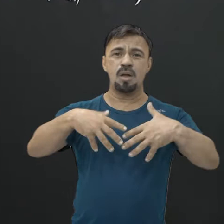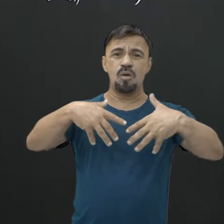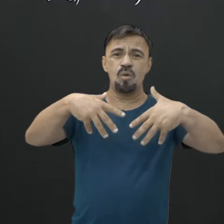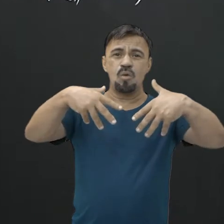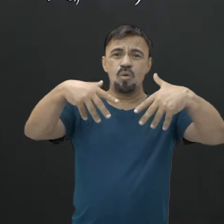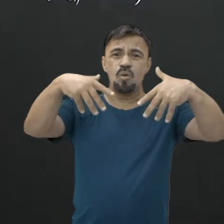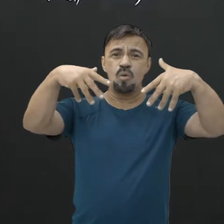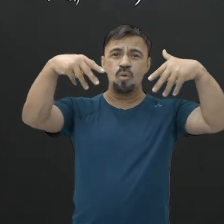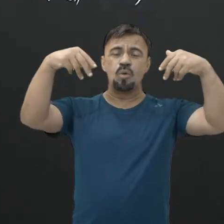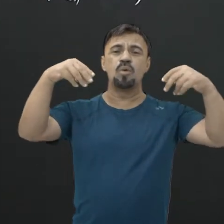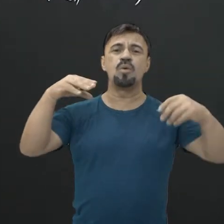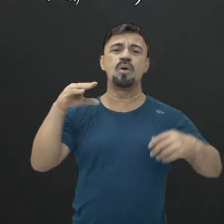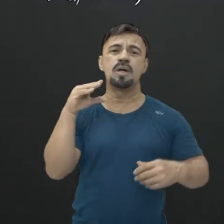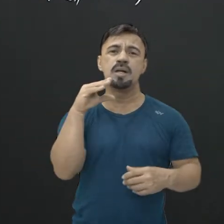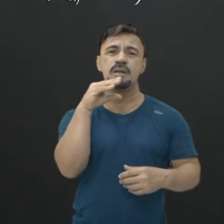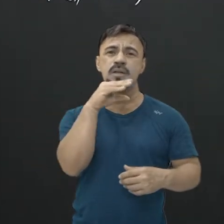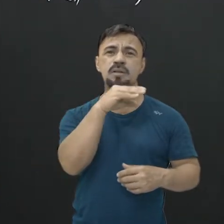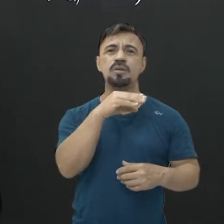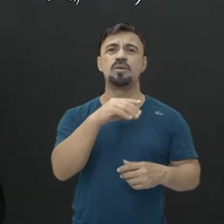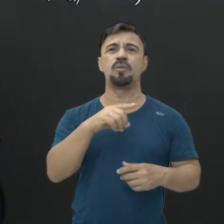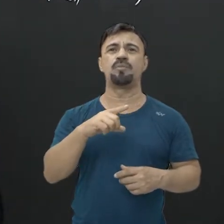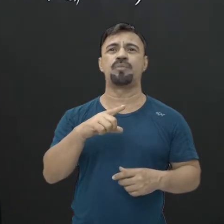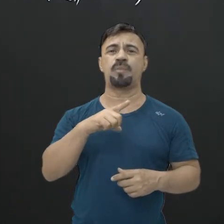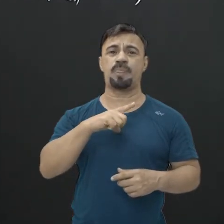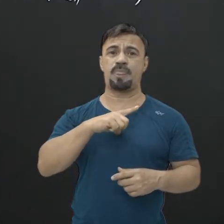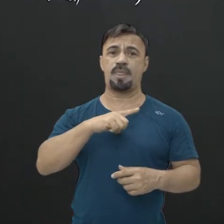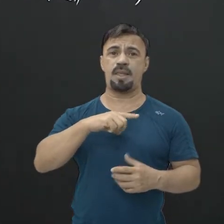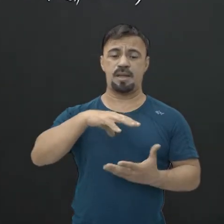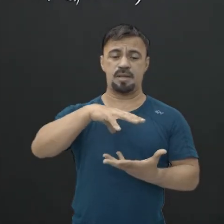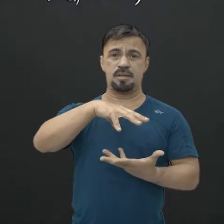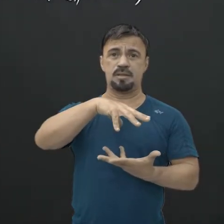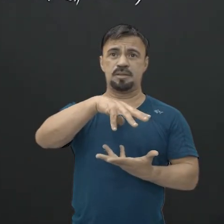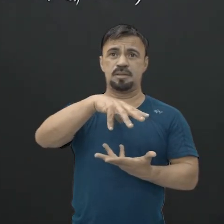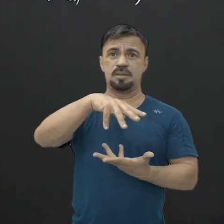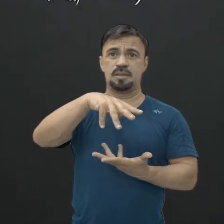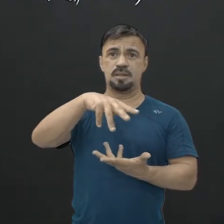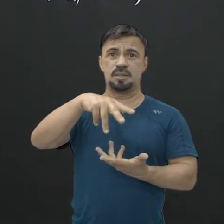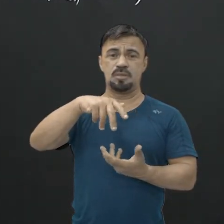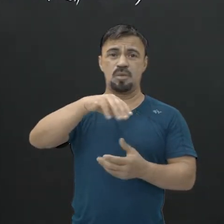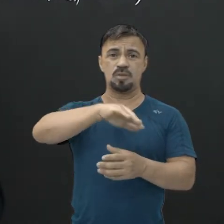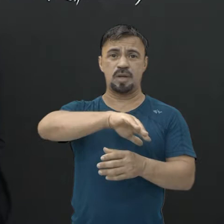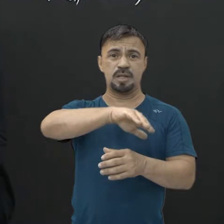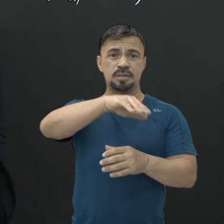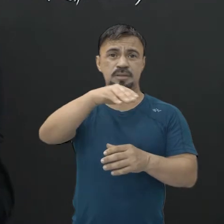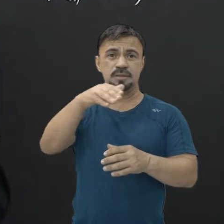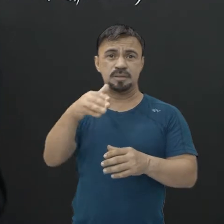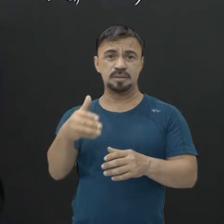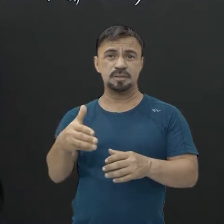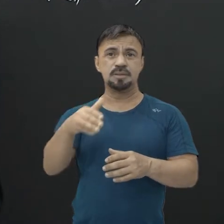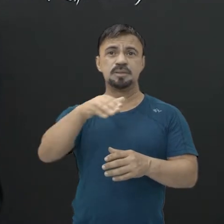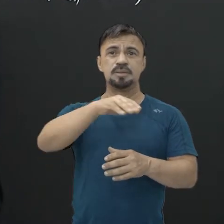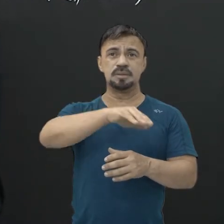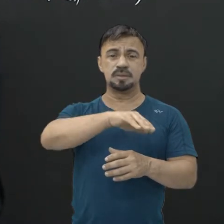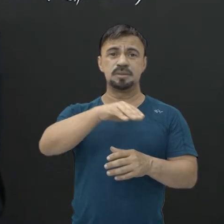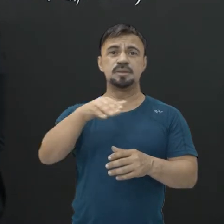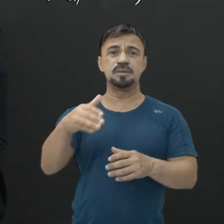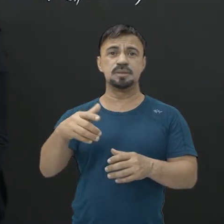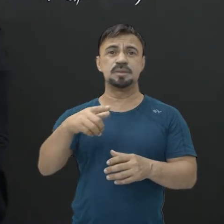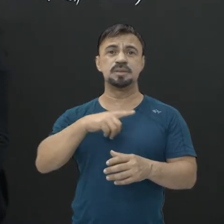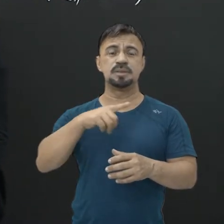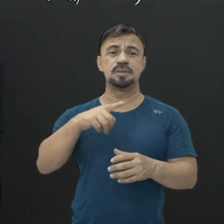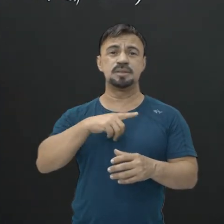é dissipado. Porém, eu tenho aqui na minha atmosfera, olha aqui, eu tenho alguns gases que promovem